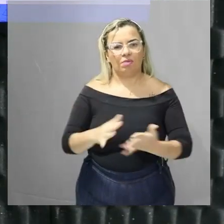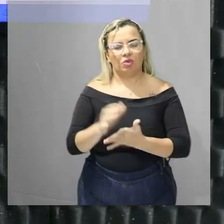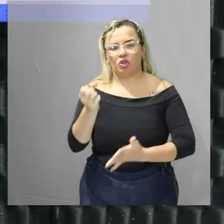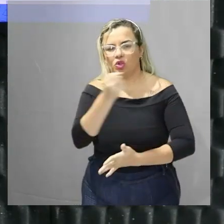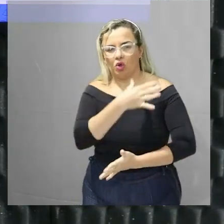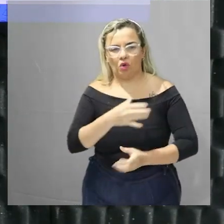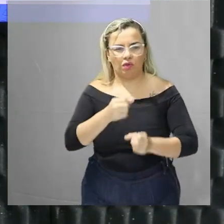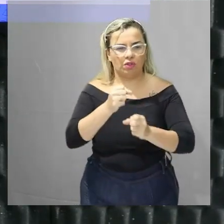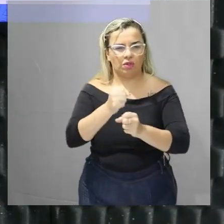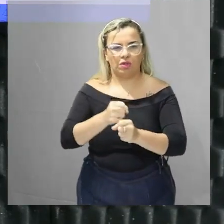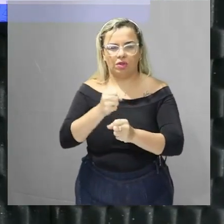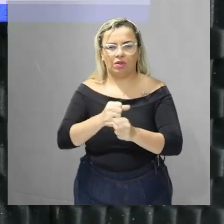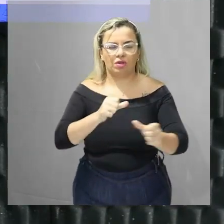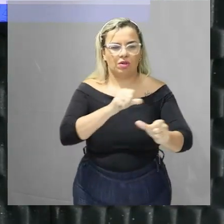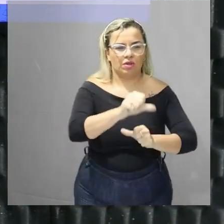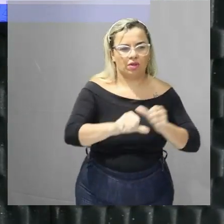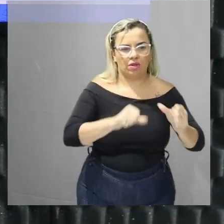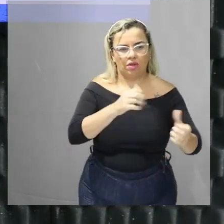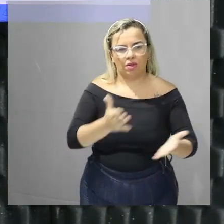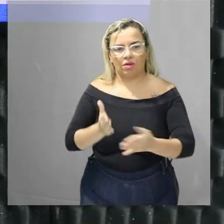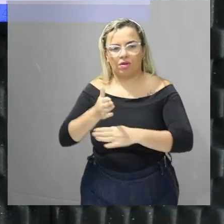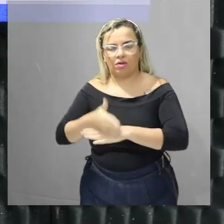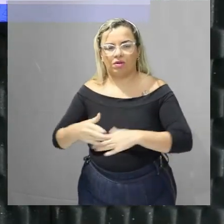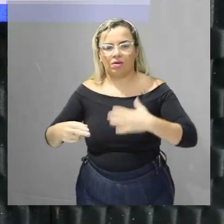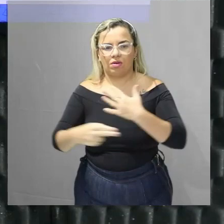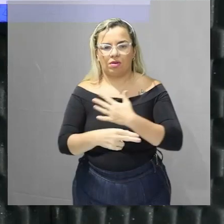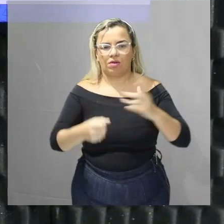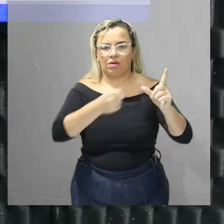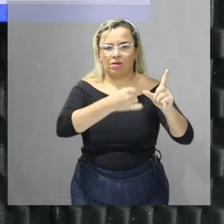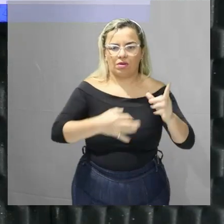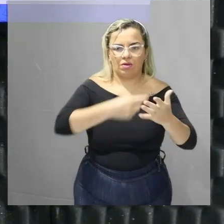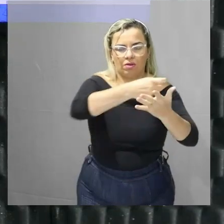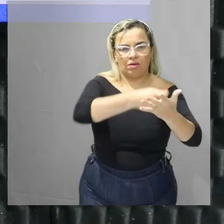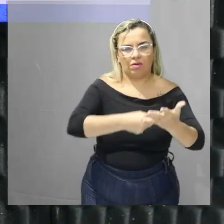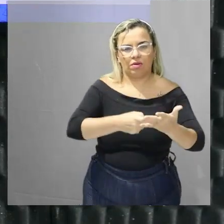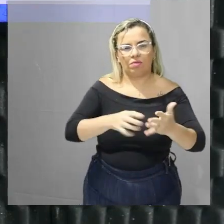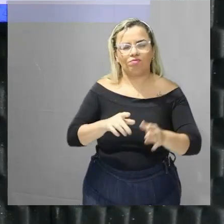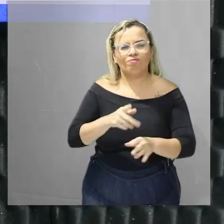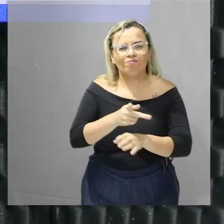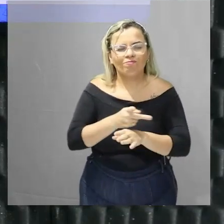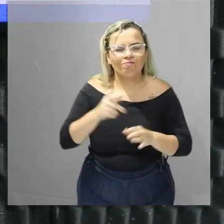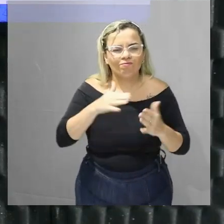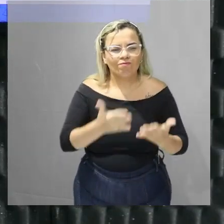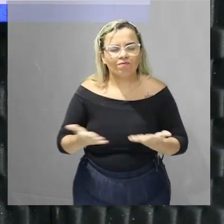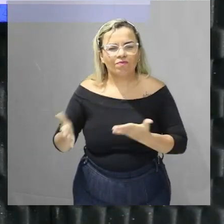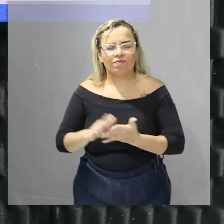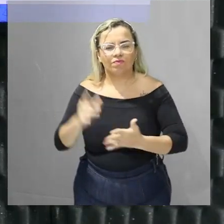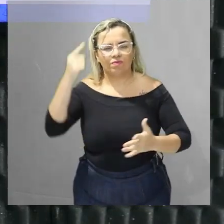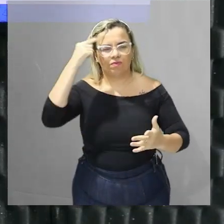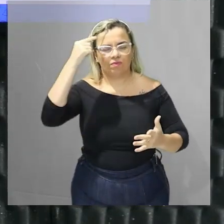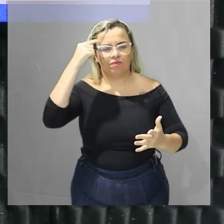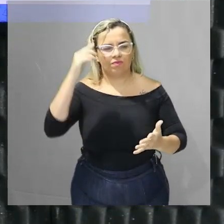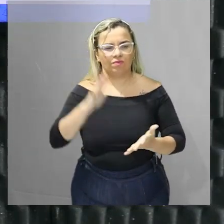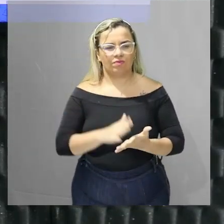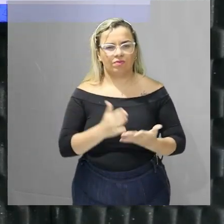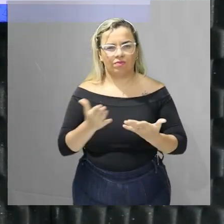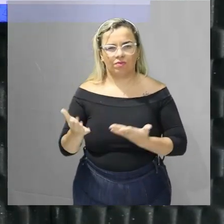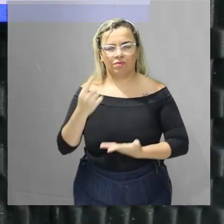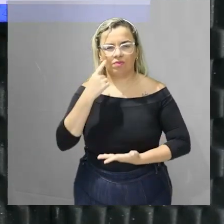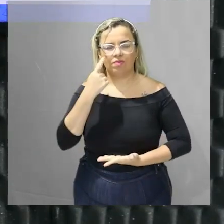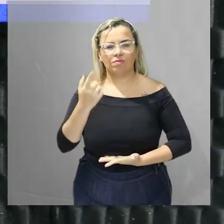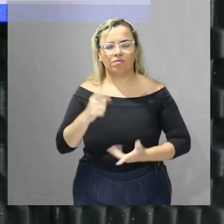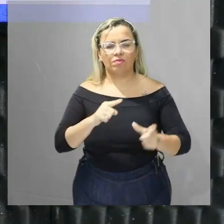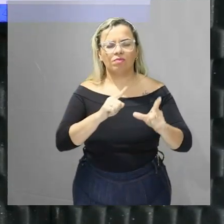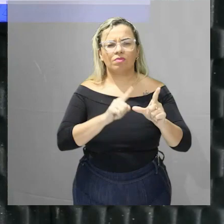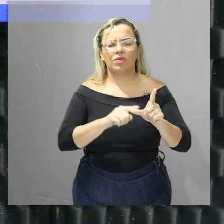modernizar. Aí eu te pergunto, essas intervenções descritas no texto, elas vão buscar o quê, galera? Pensa comigo, olha as alternativas aí com calma.